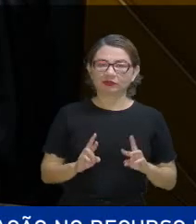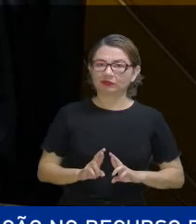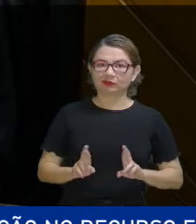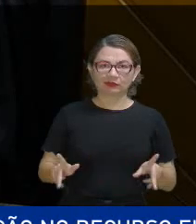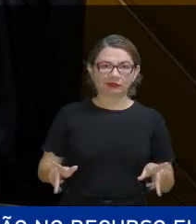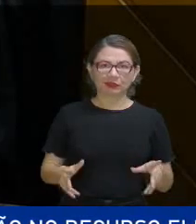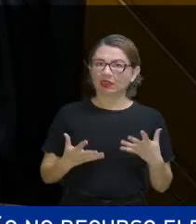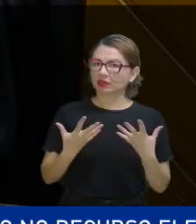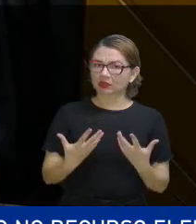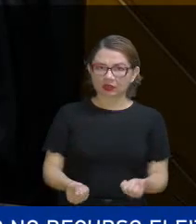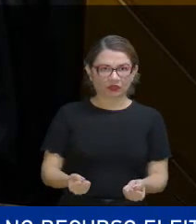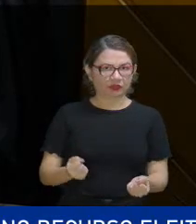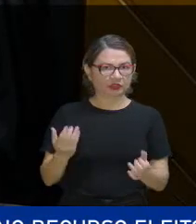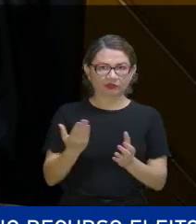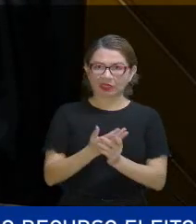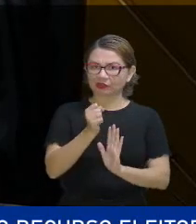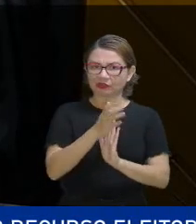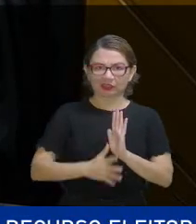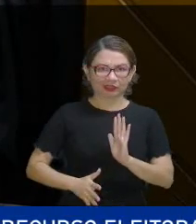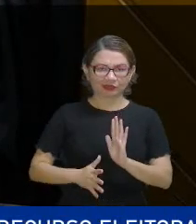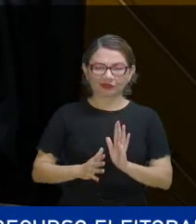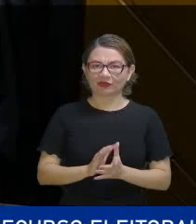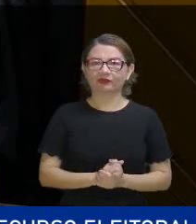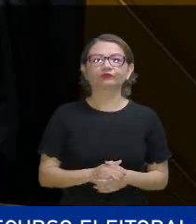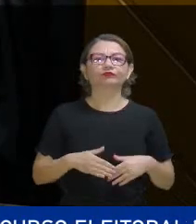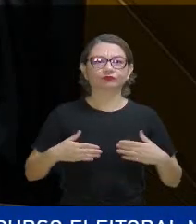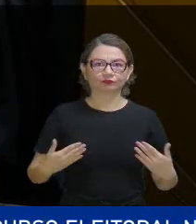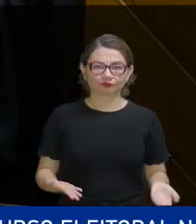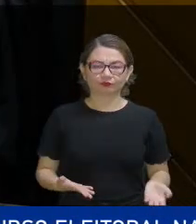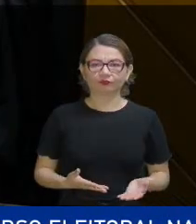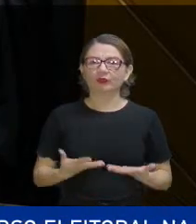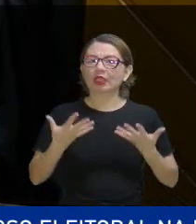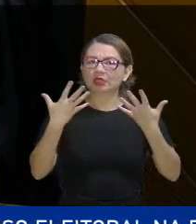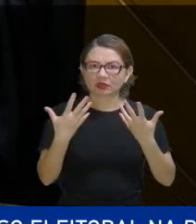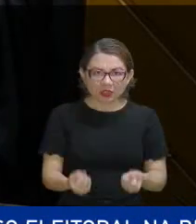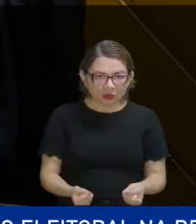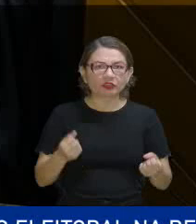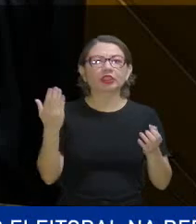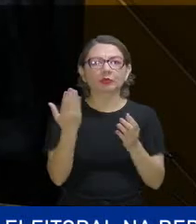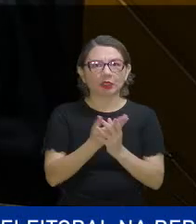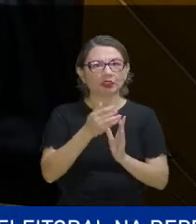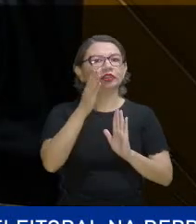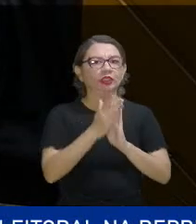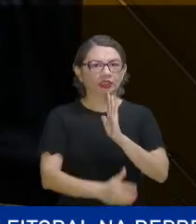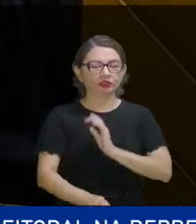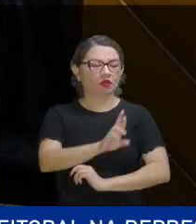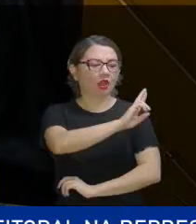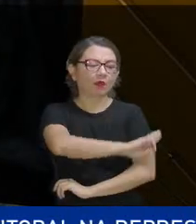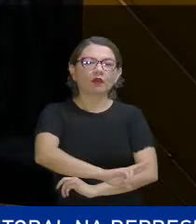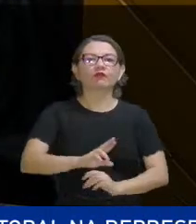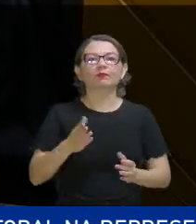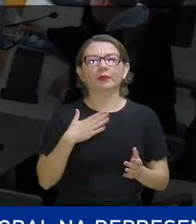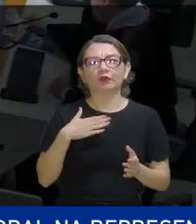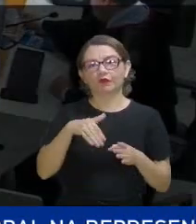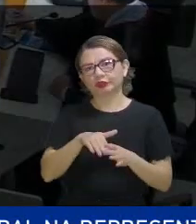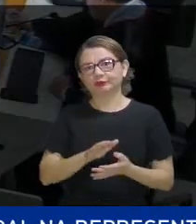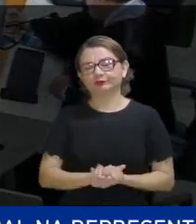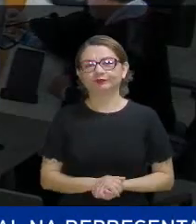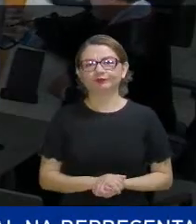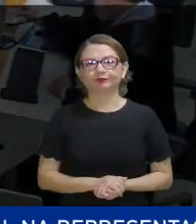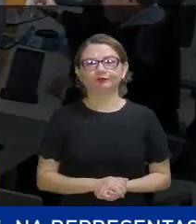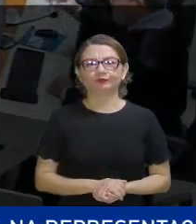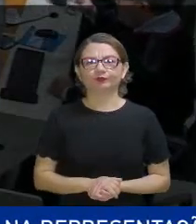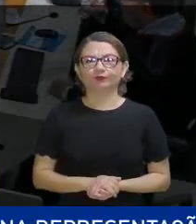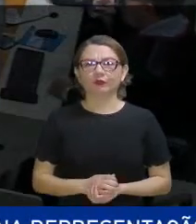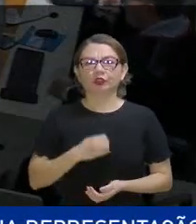impõe o não acolhimento dos aclaratórios. Diante disso, senhor presidente, rejeito o presente embargo de declaração. É como voto.